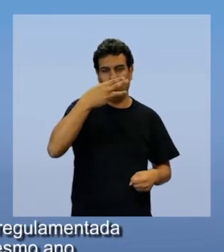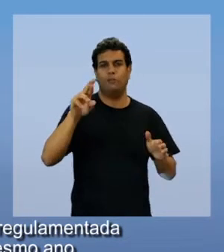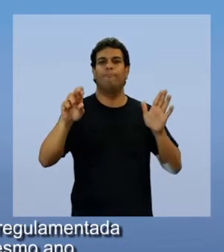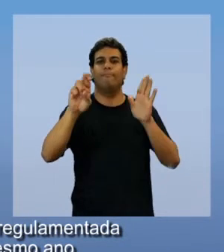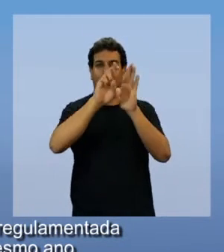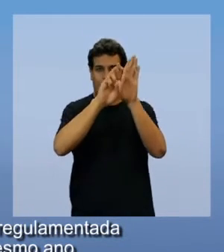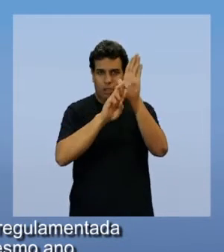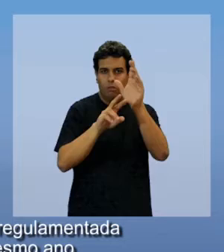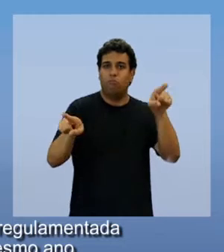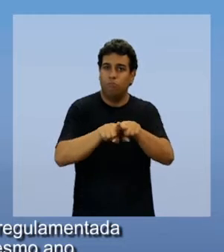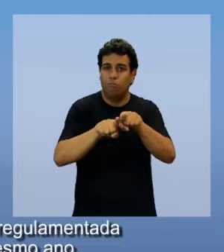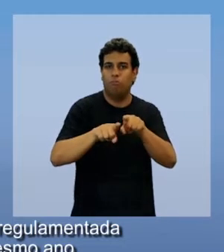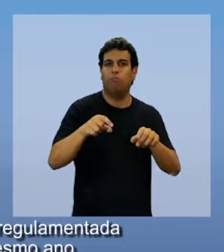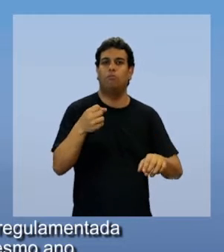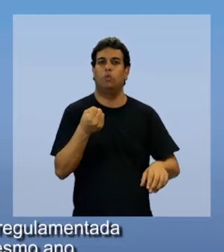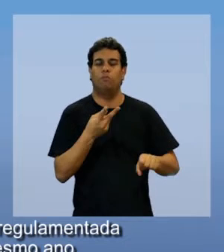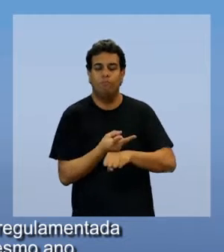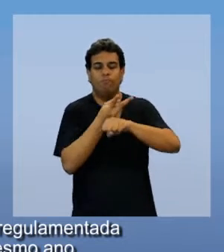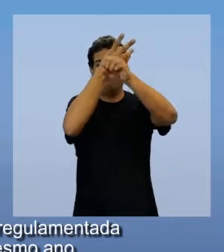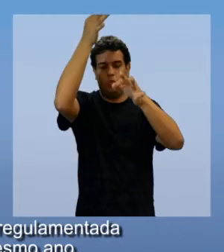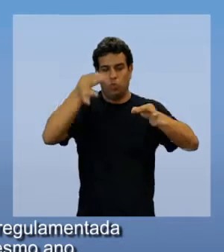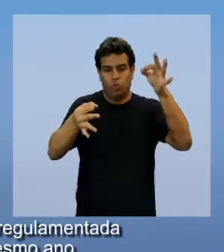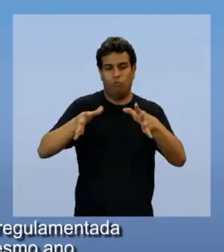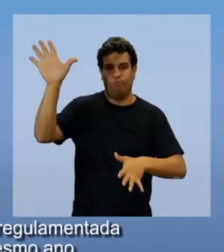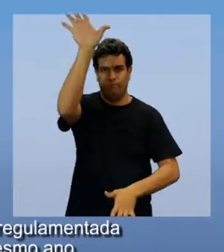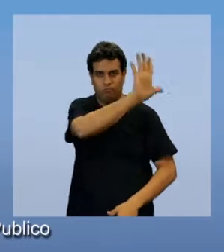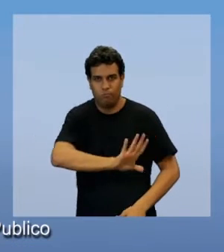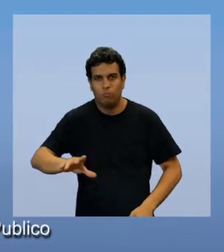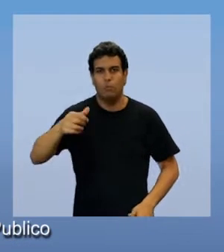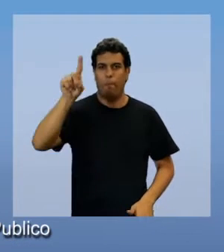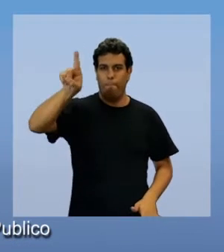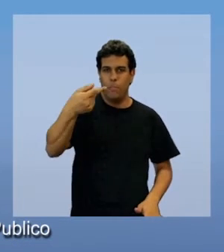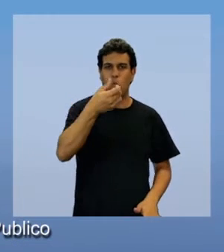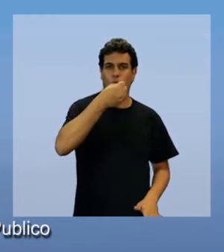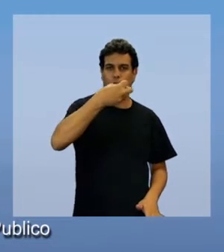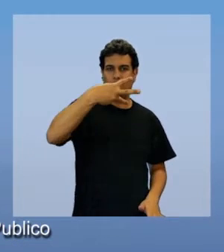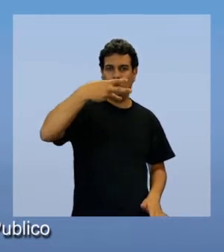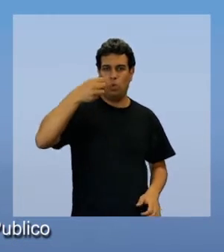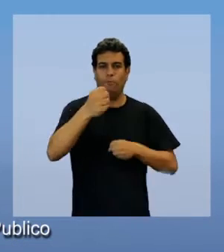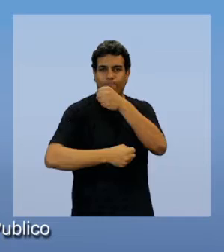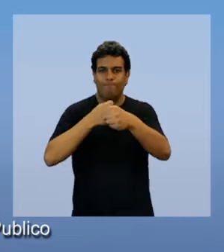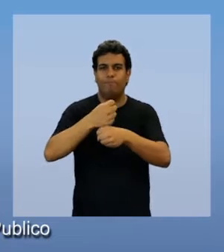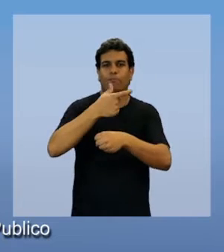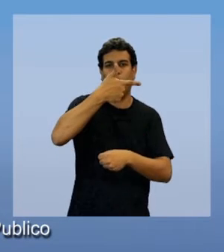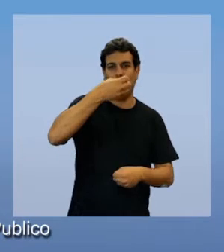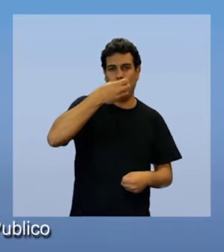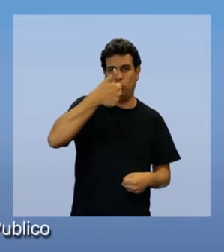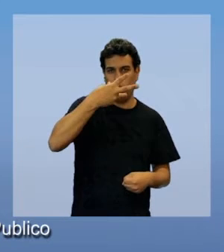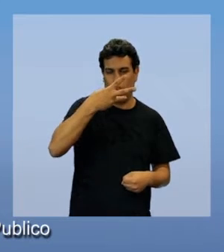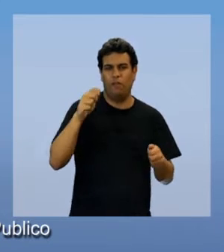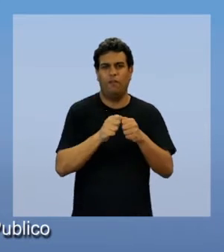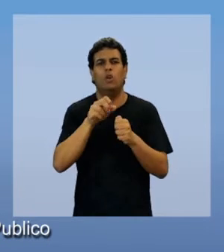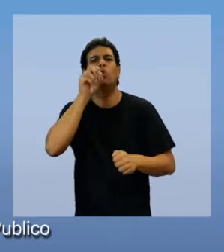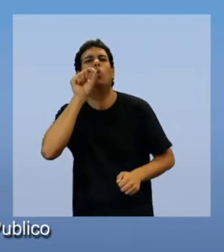Resolução do Procurador-Geral de Justiça nº 1838 desse mesmo ano. A função de ouvidor será exercida por